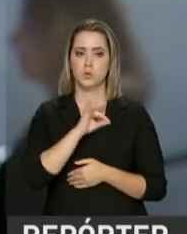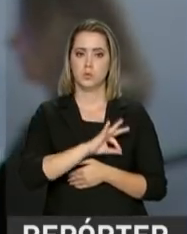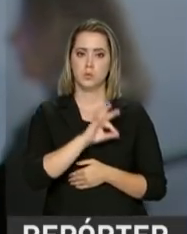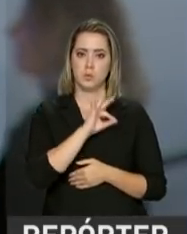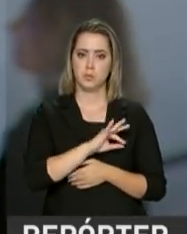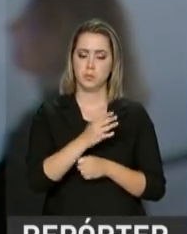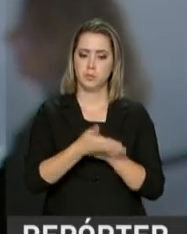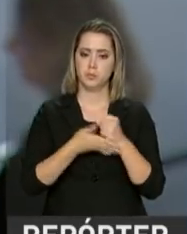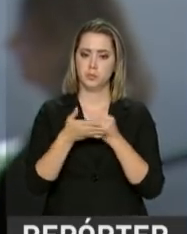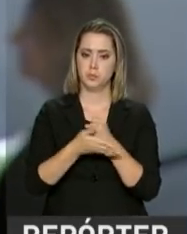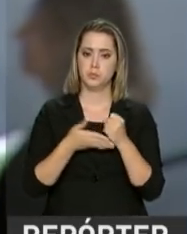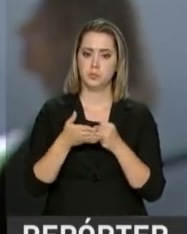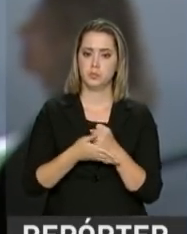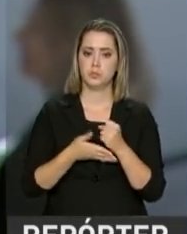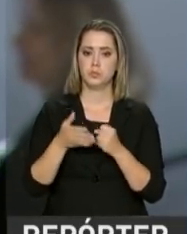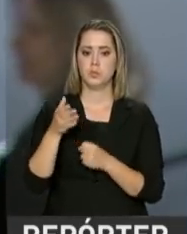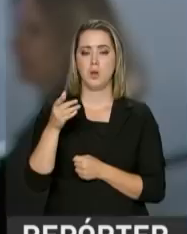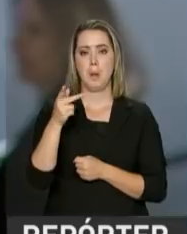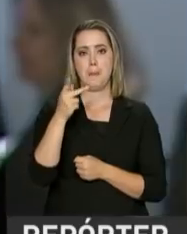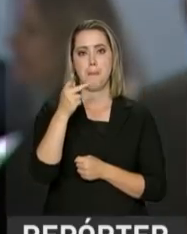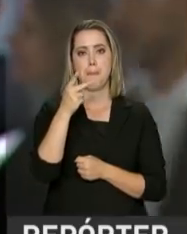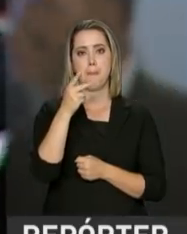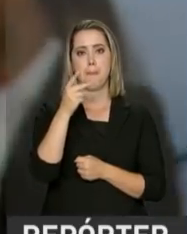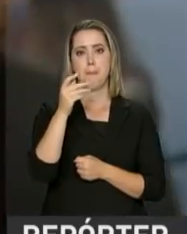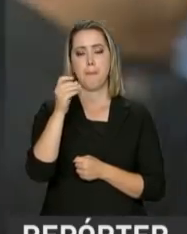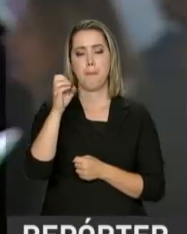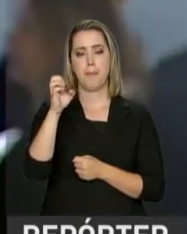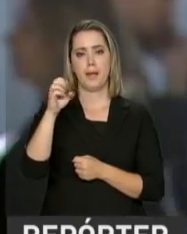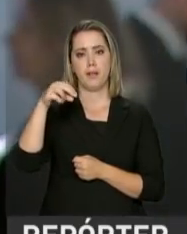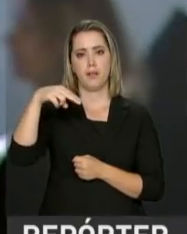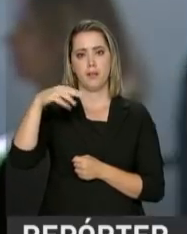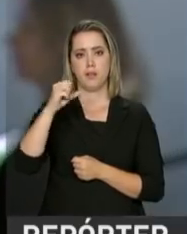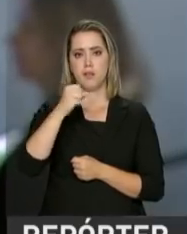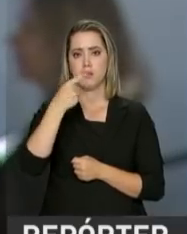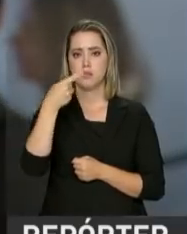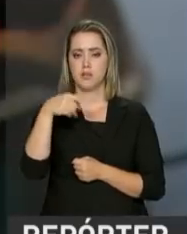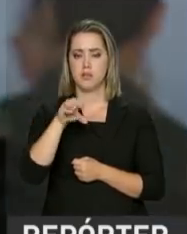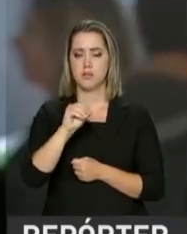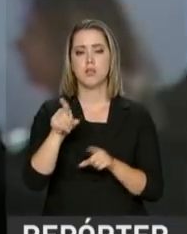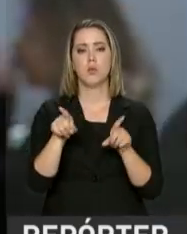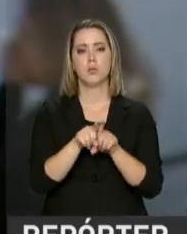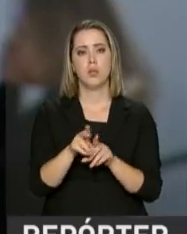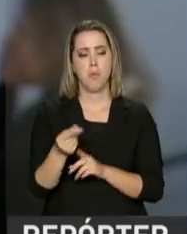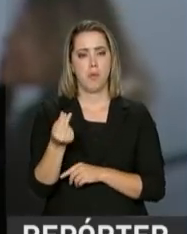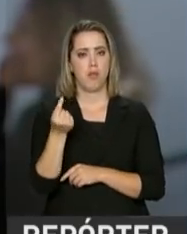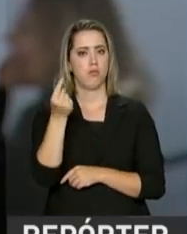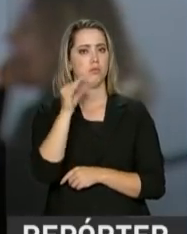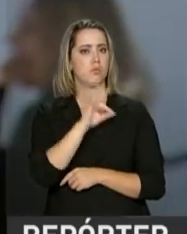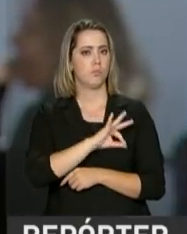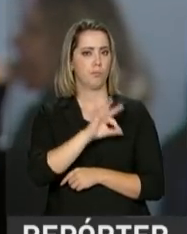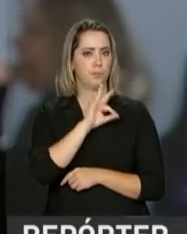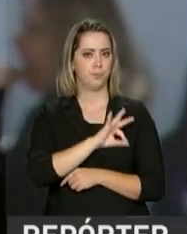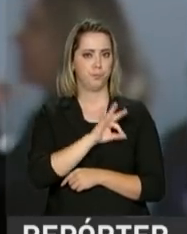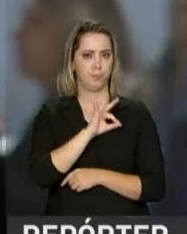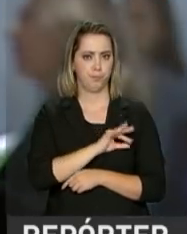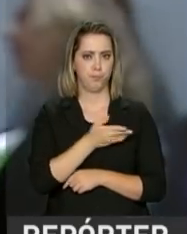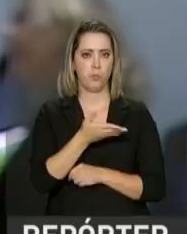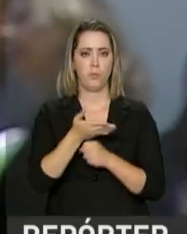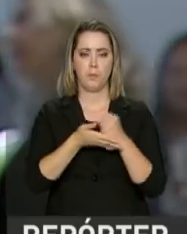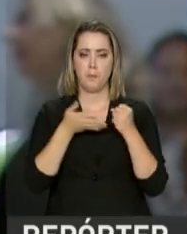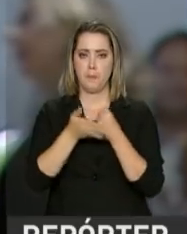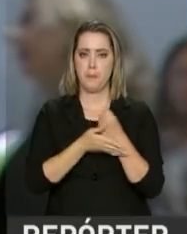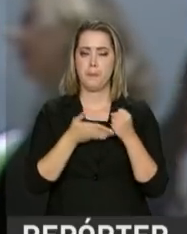mínimo a pensão também sendo um salário mínimo a aposentadoria Rural praticamente não se me não não não